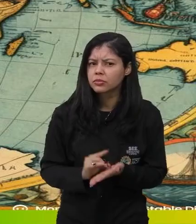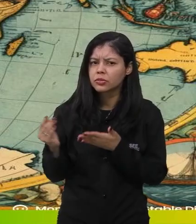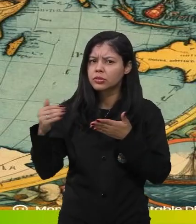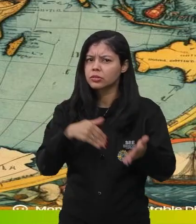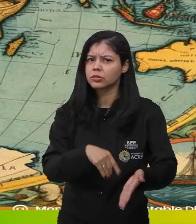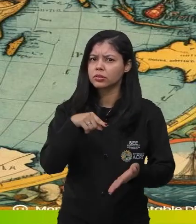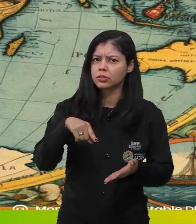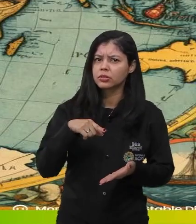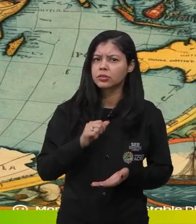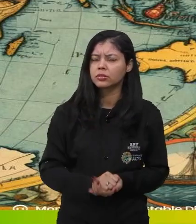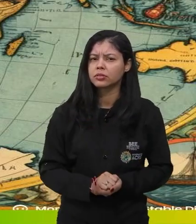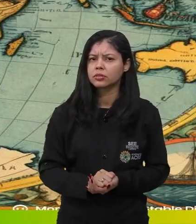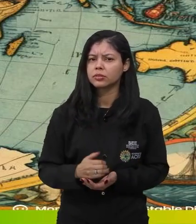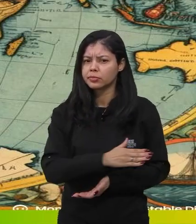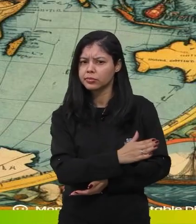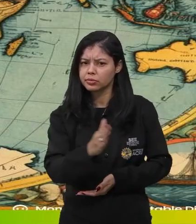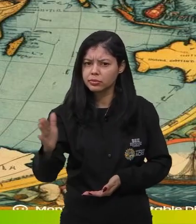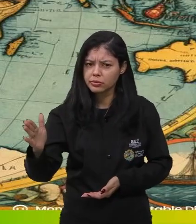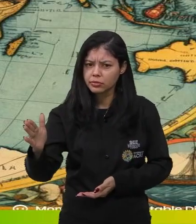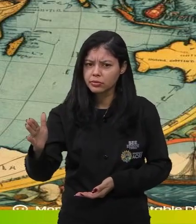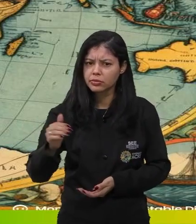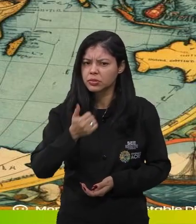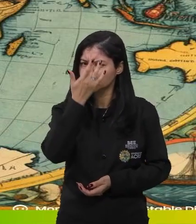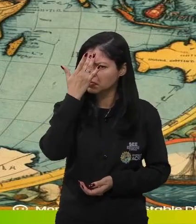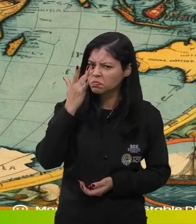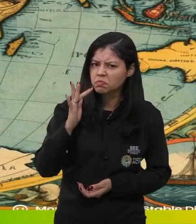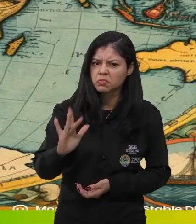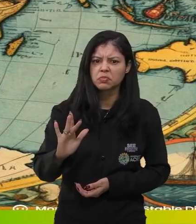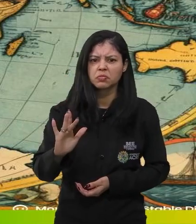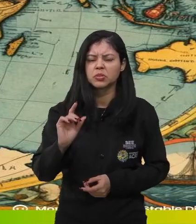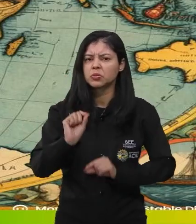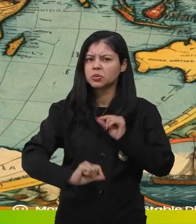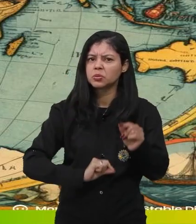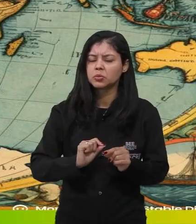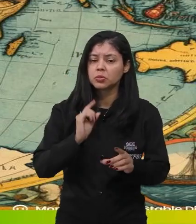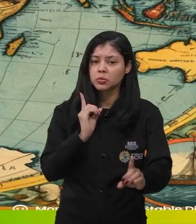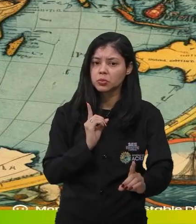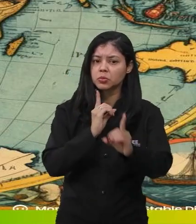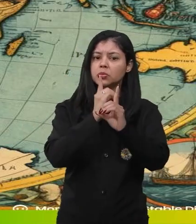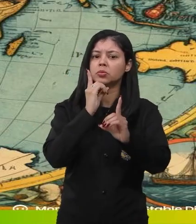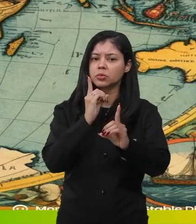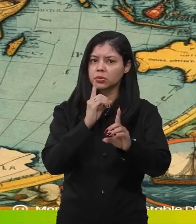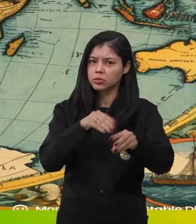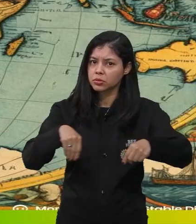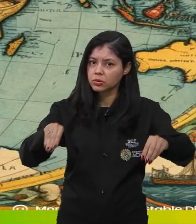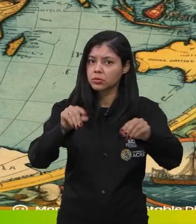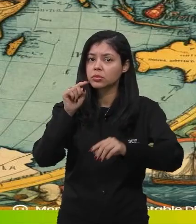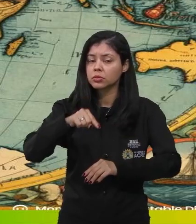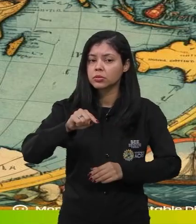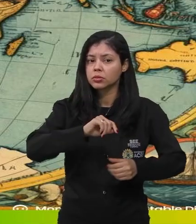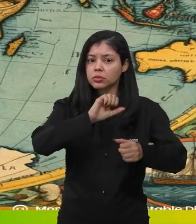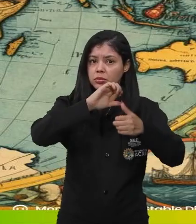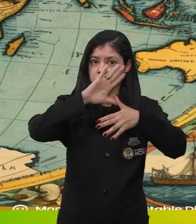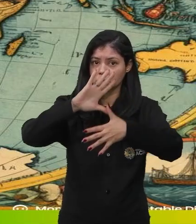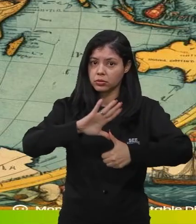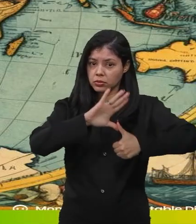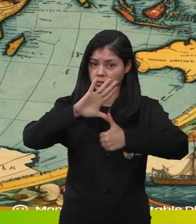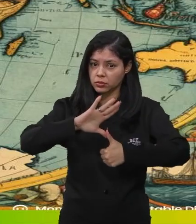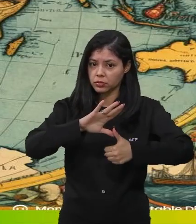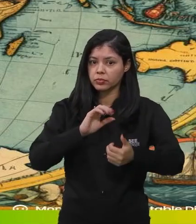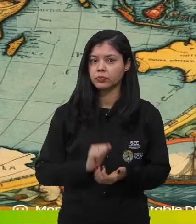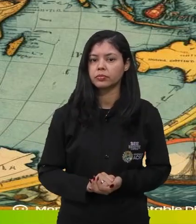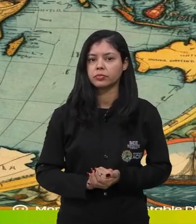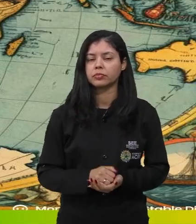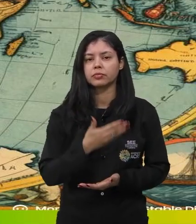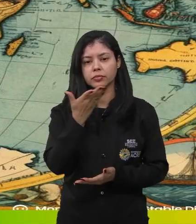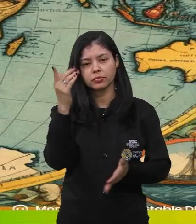acidente, por desvio na rota? Eles não sabiam que iriam encontrar essas terras aqui na América do Sul? Fica a